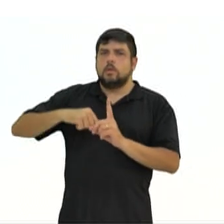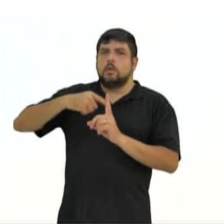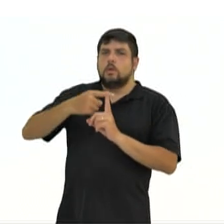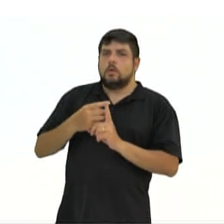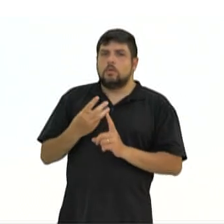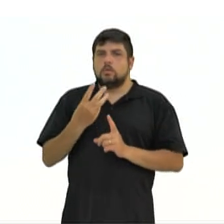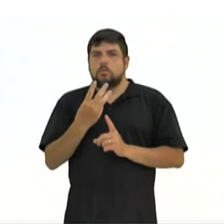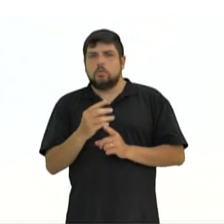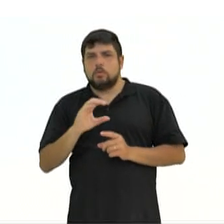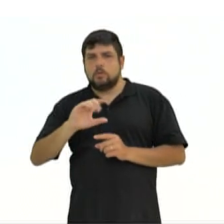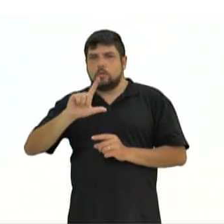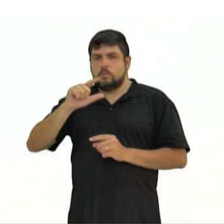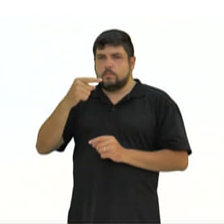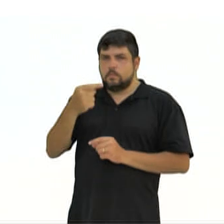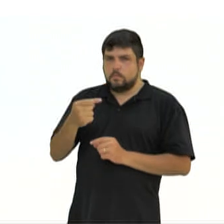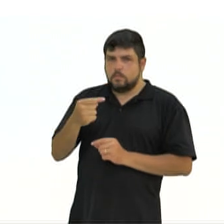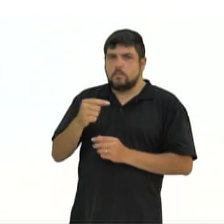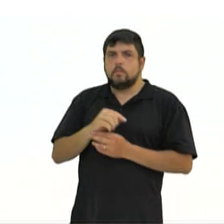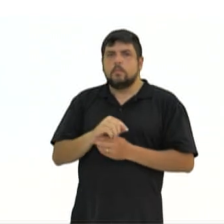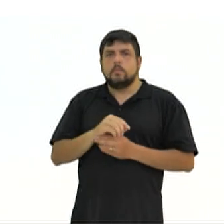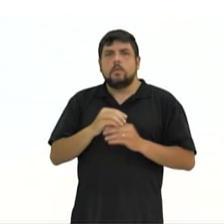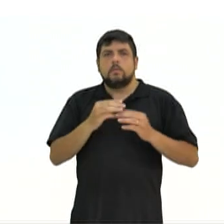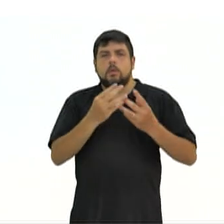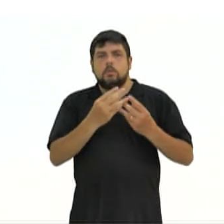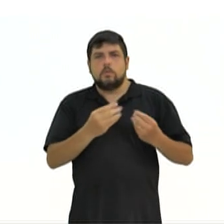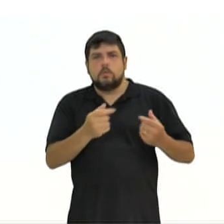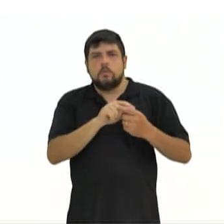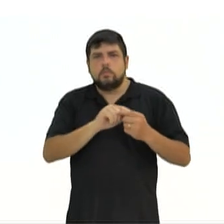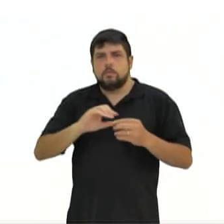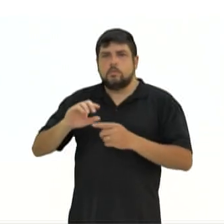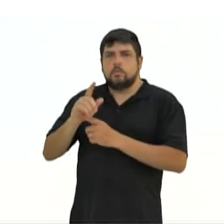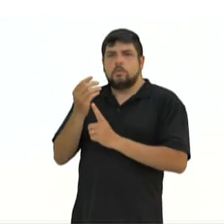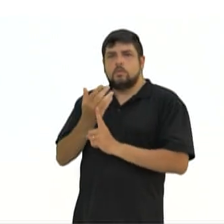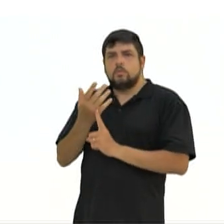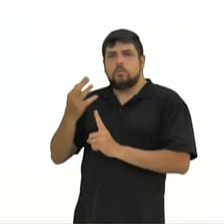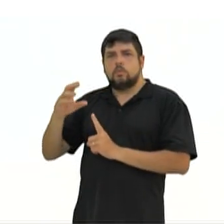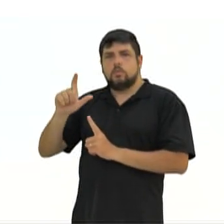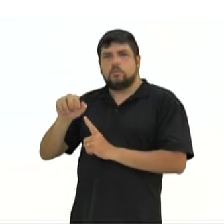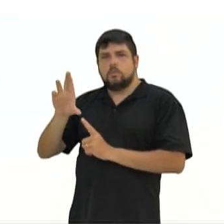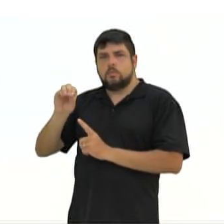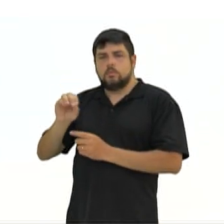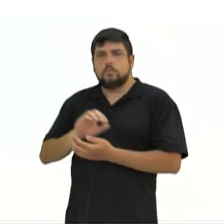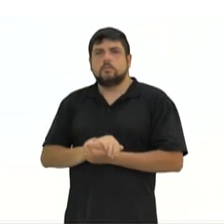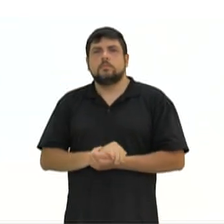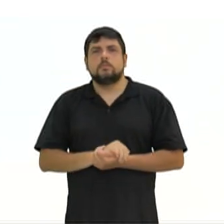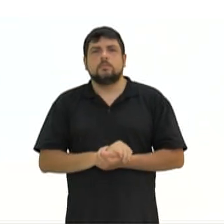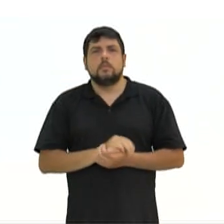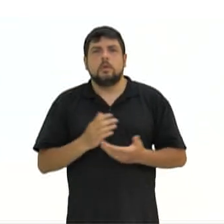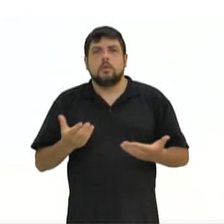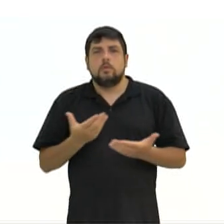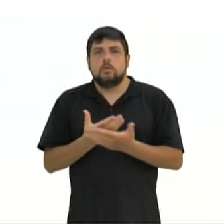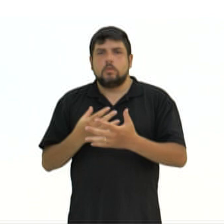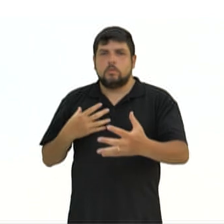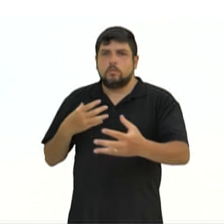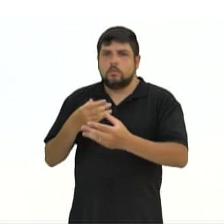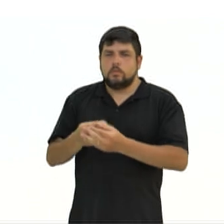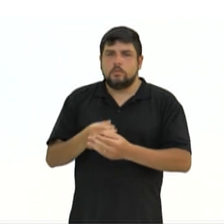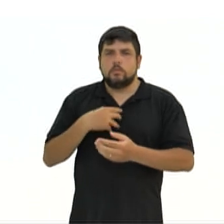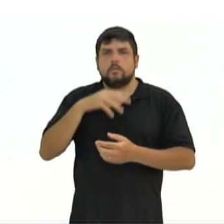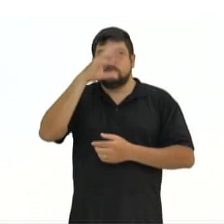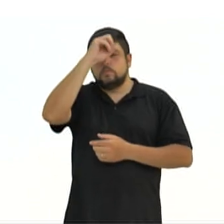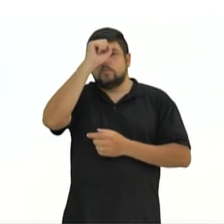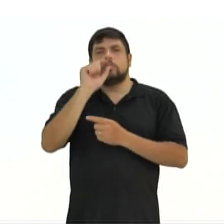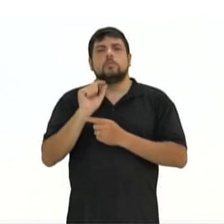2Cl-, formando magnésio sólido e gás cloro. Na aula de hoje, então, a gente falou